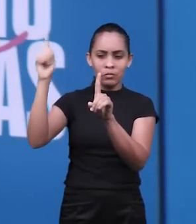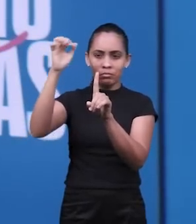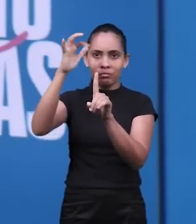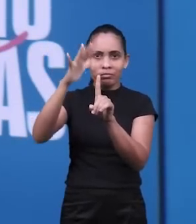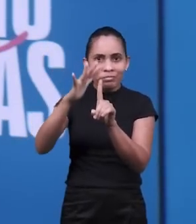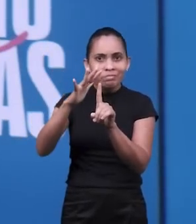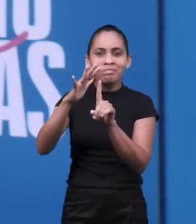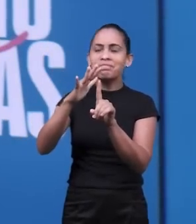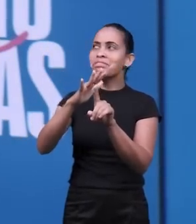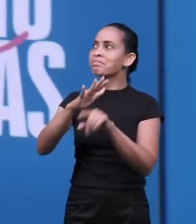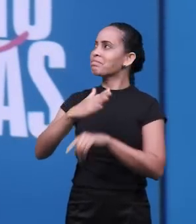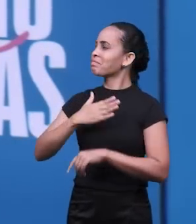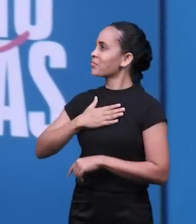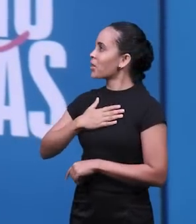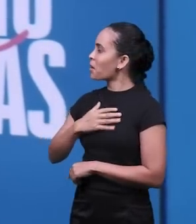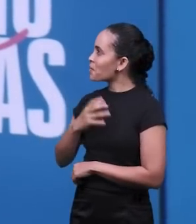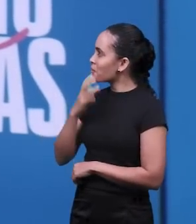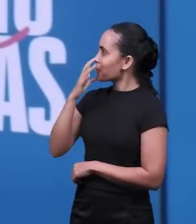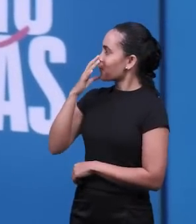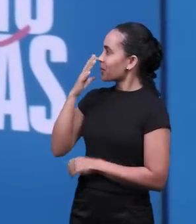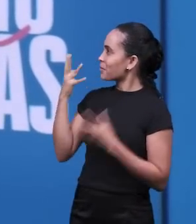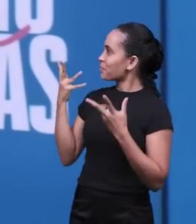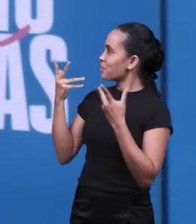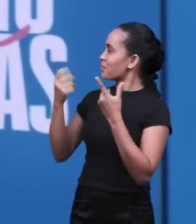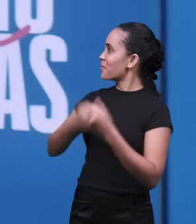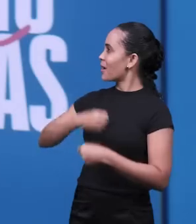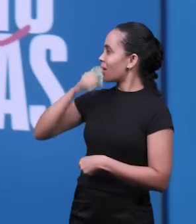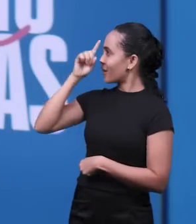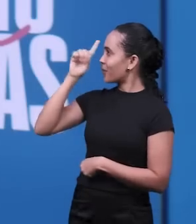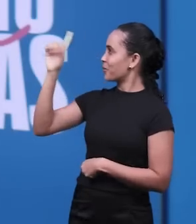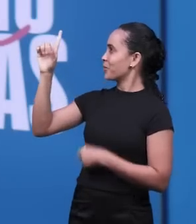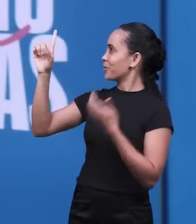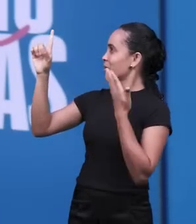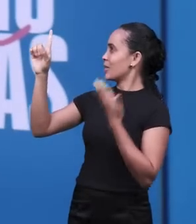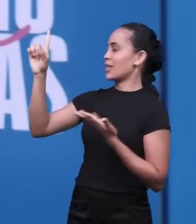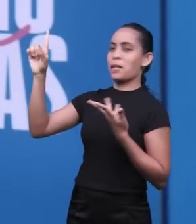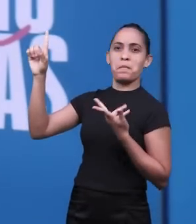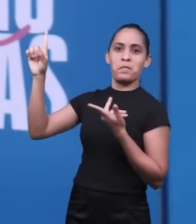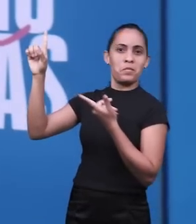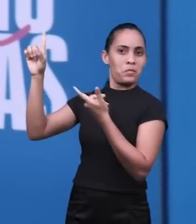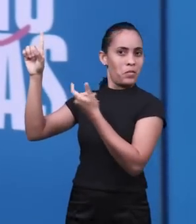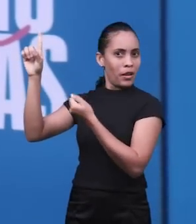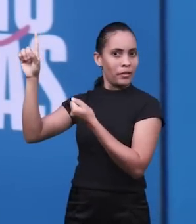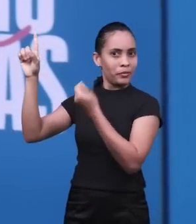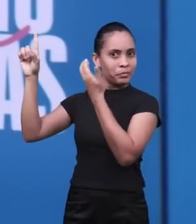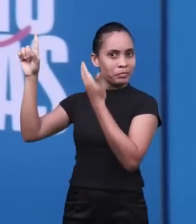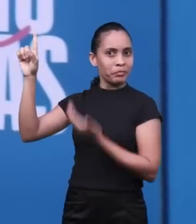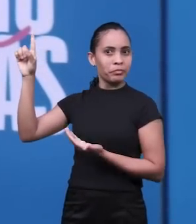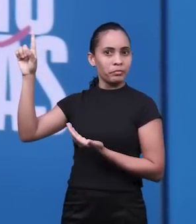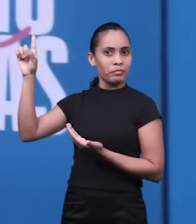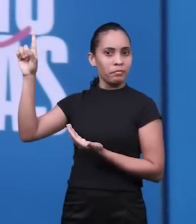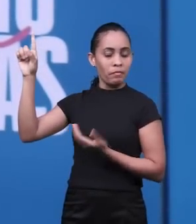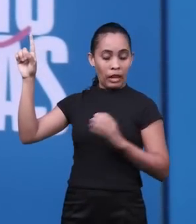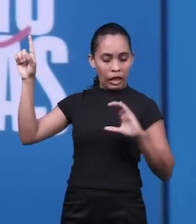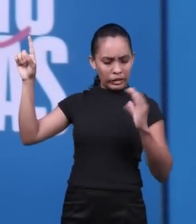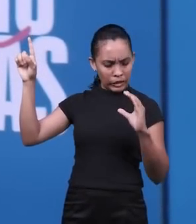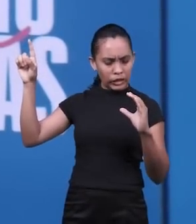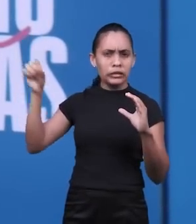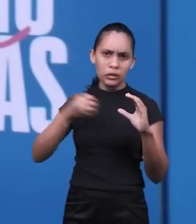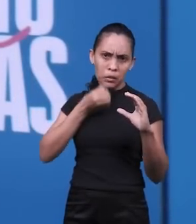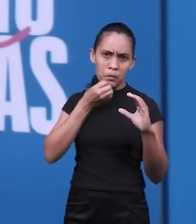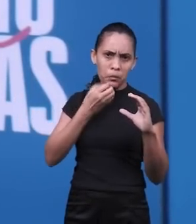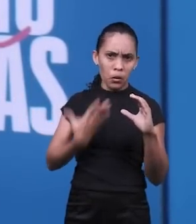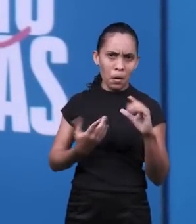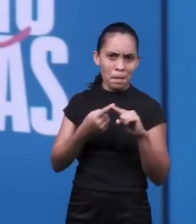tal ciência, para mim, é maravilhosíssima. Glórias a Deus. A ciência é maravilhosa, mas